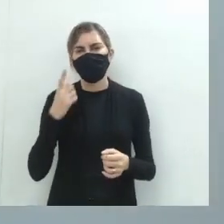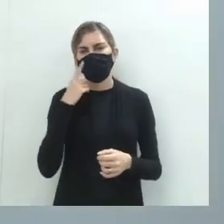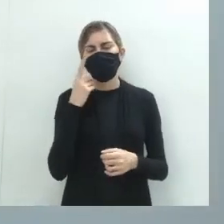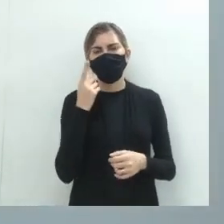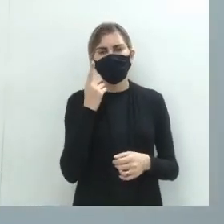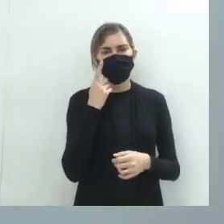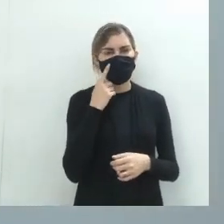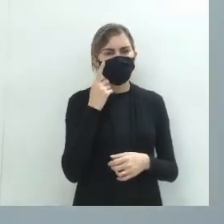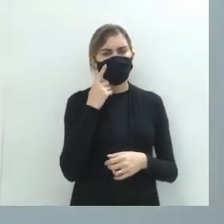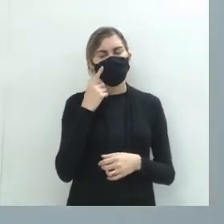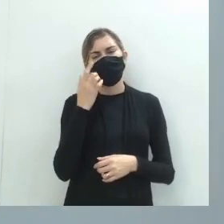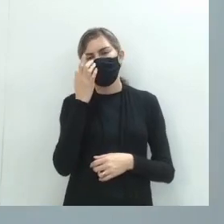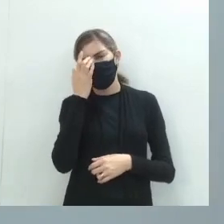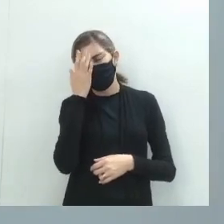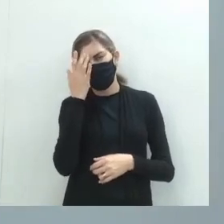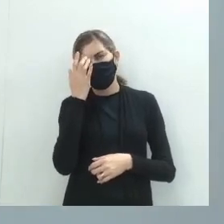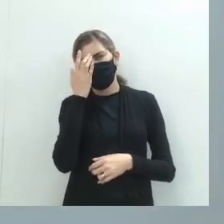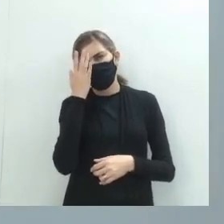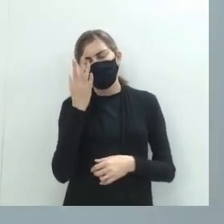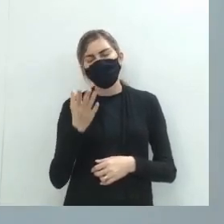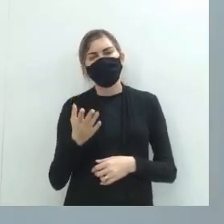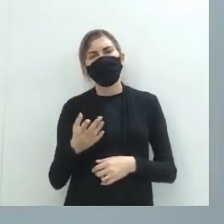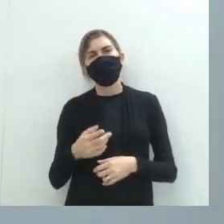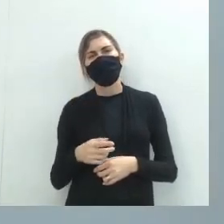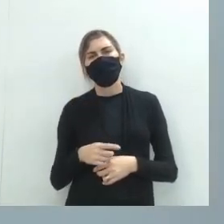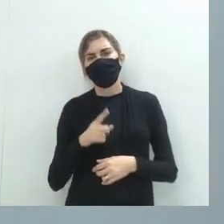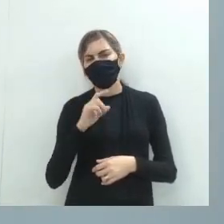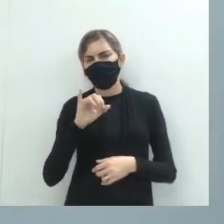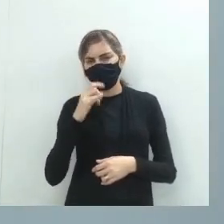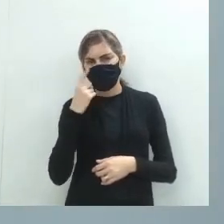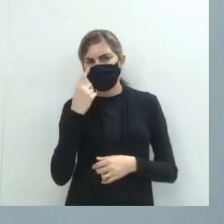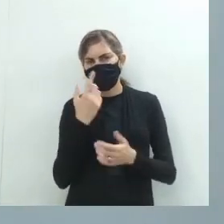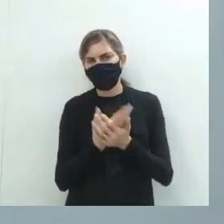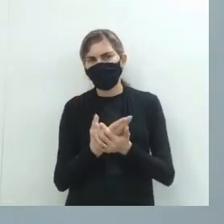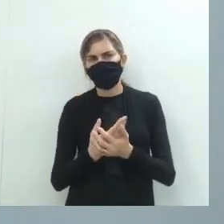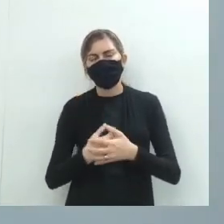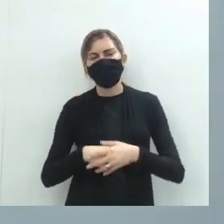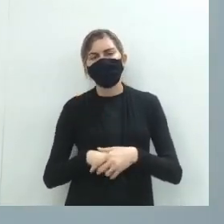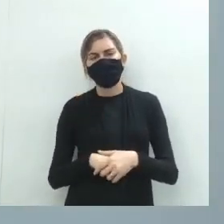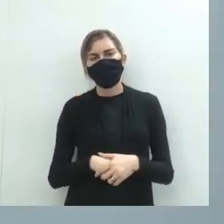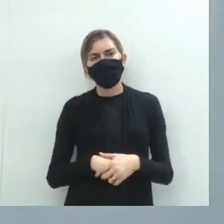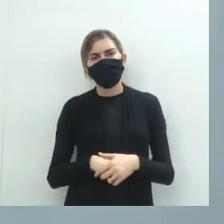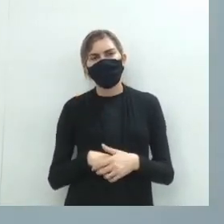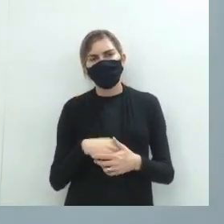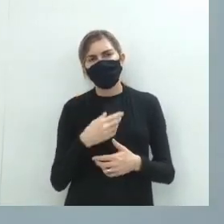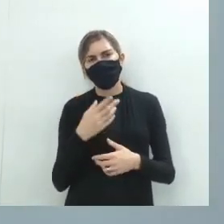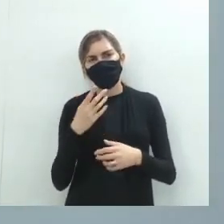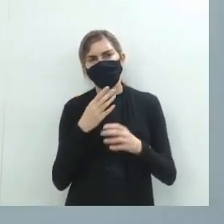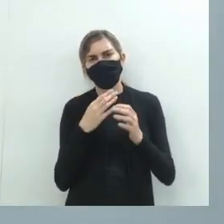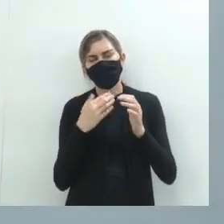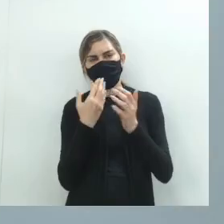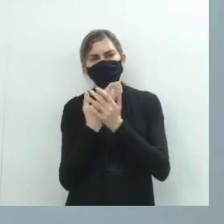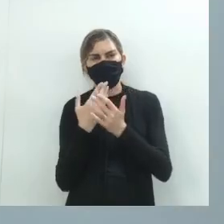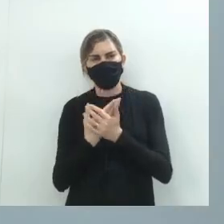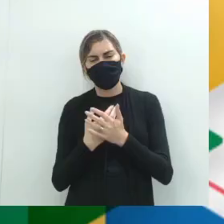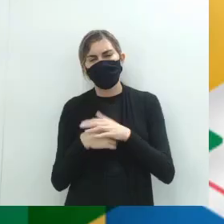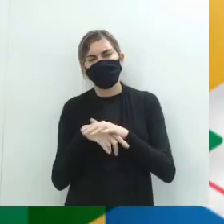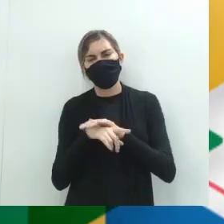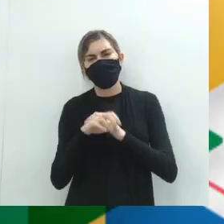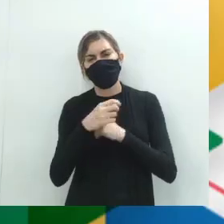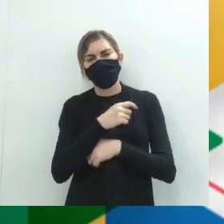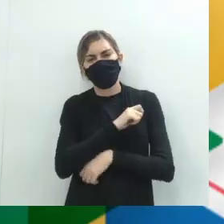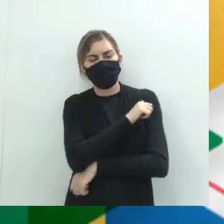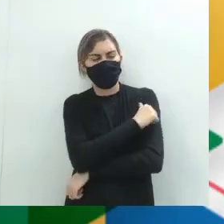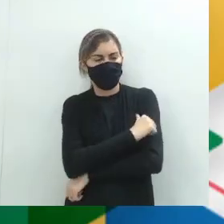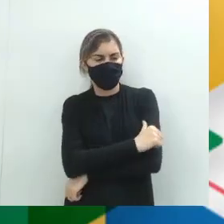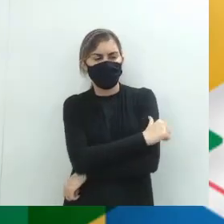Veja como é fácil. Easy, easy, easy. O astrônomo